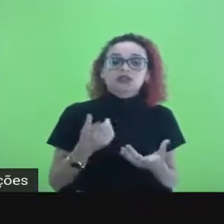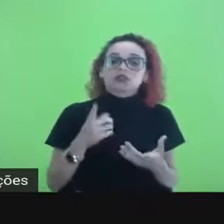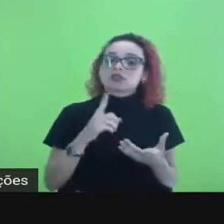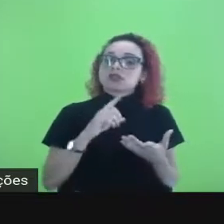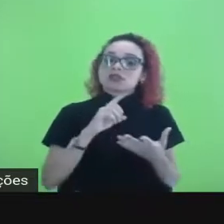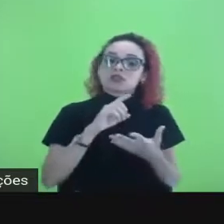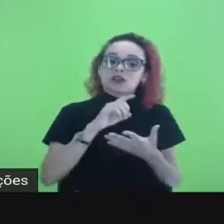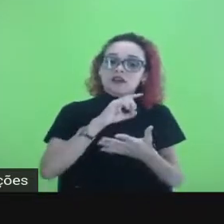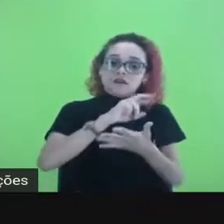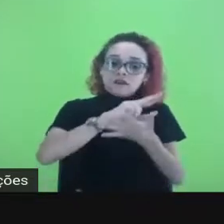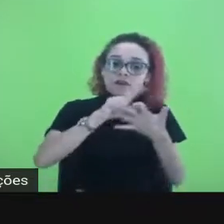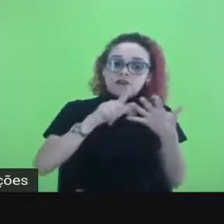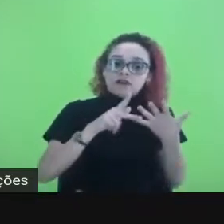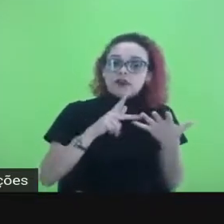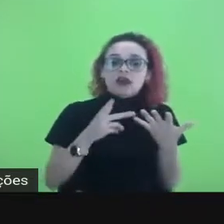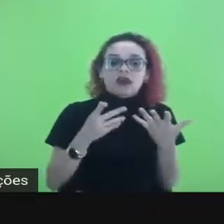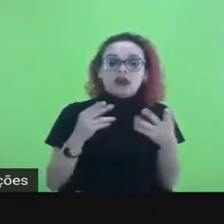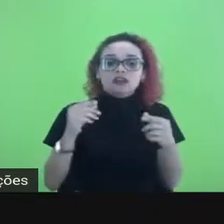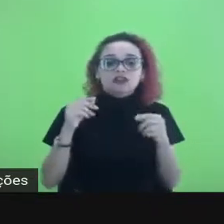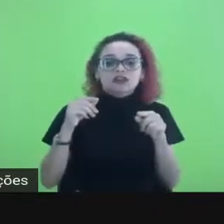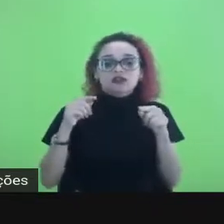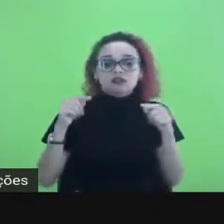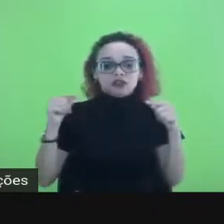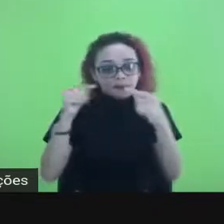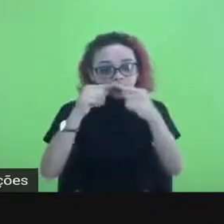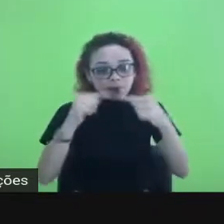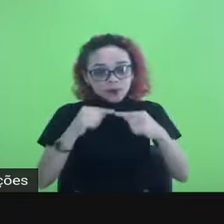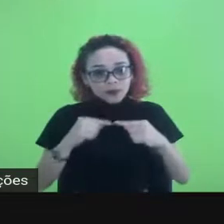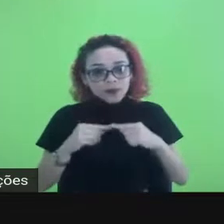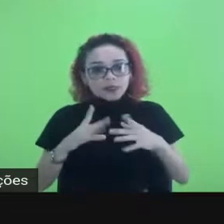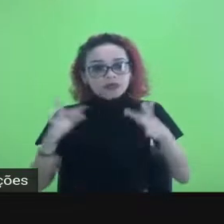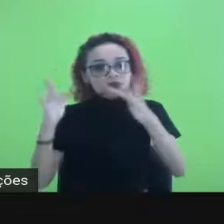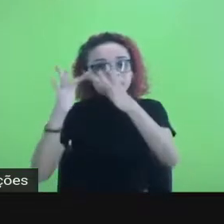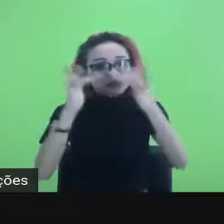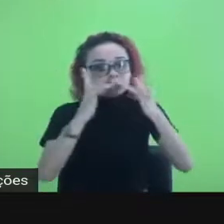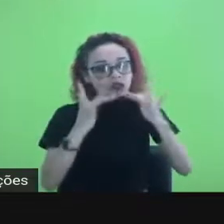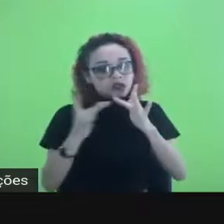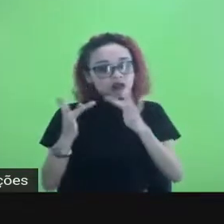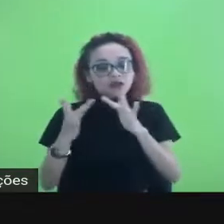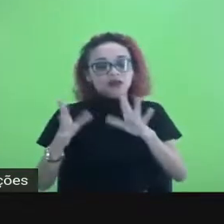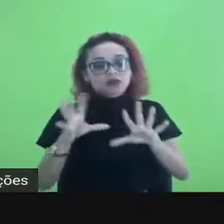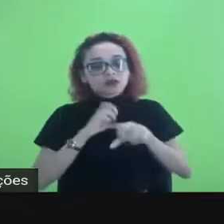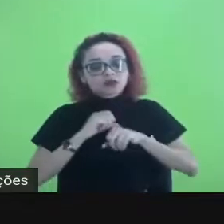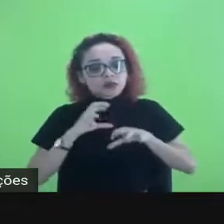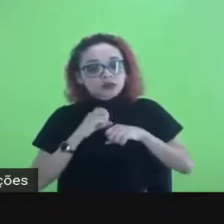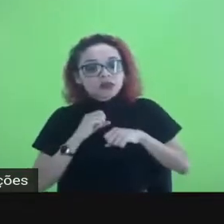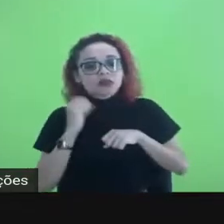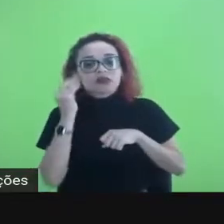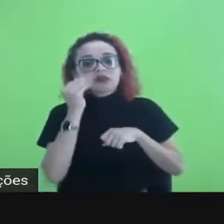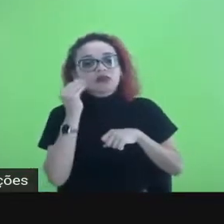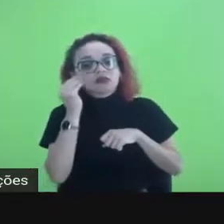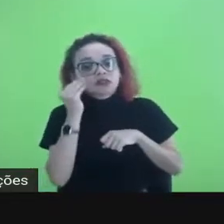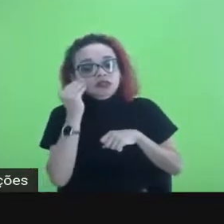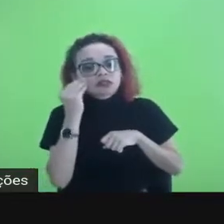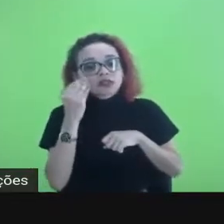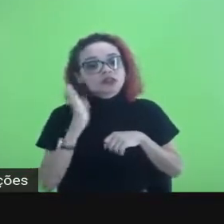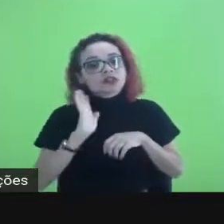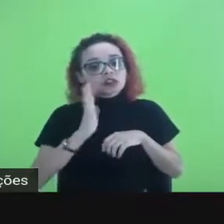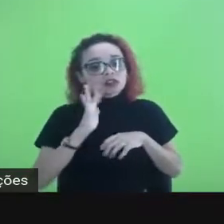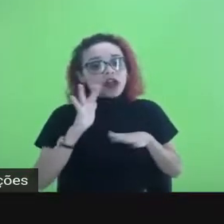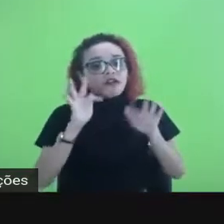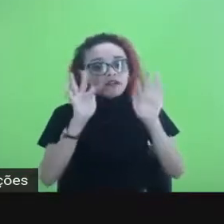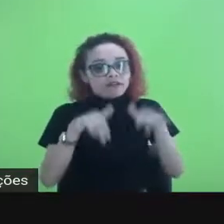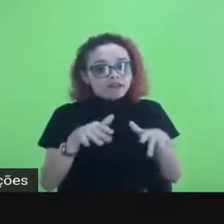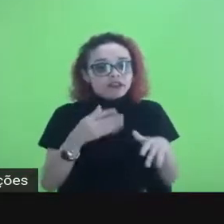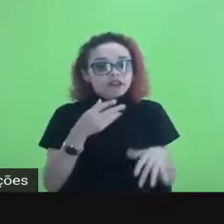e aí foram outras pontes que foram se estabelecendo. Já estou caminhando para o final da minha fala também,